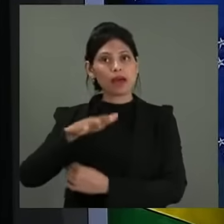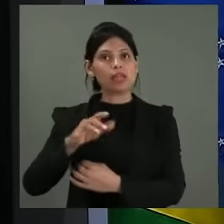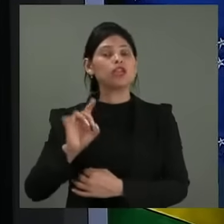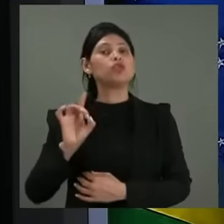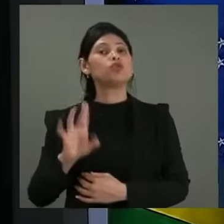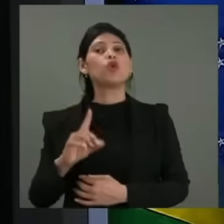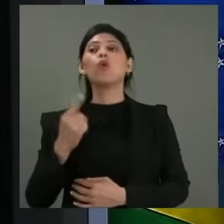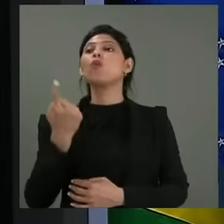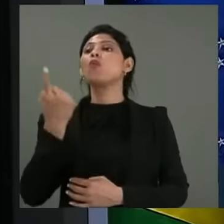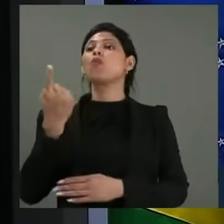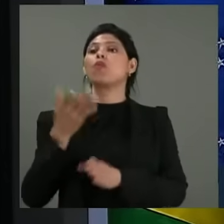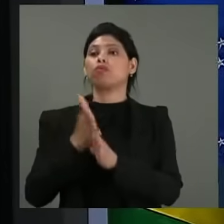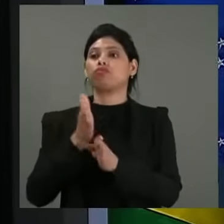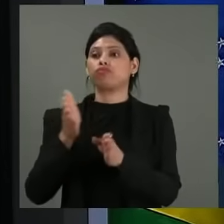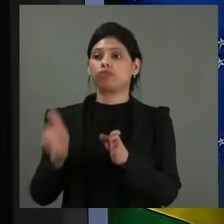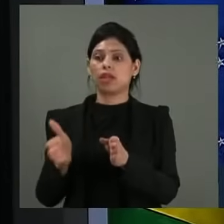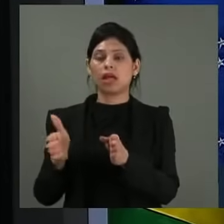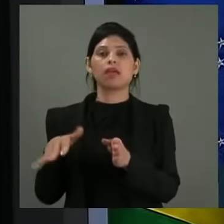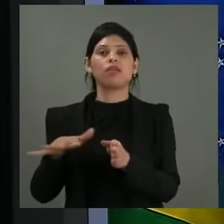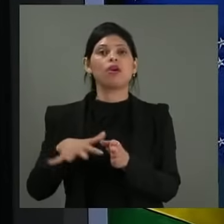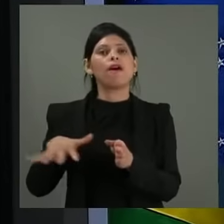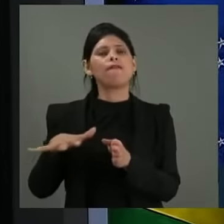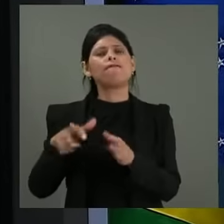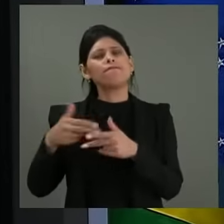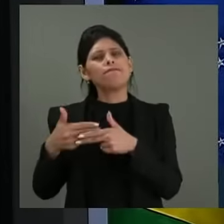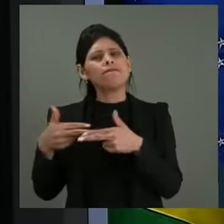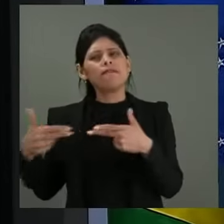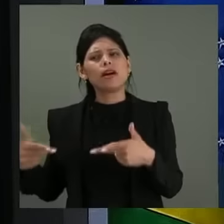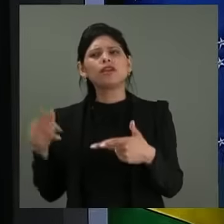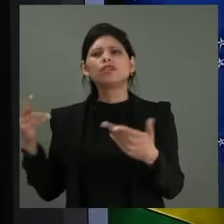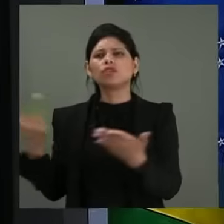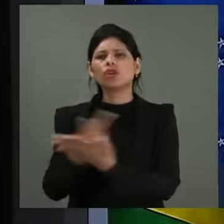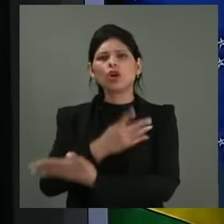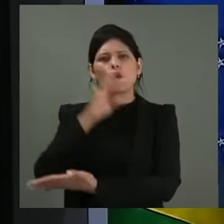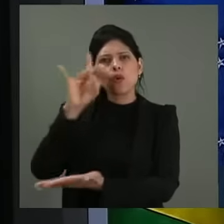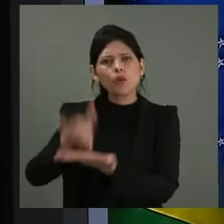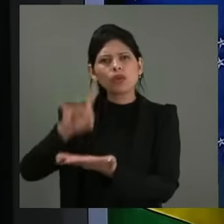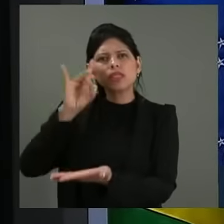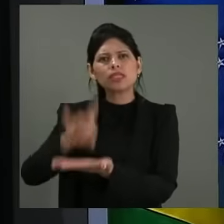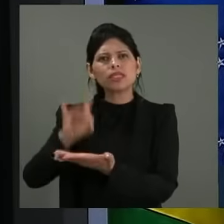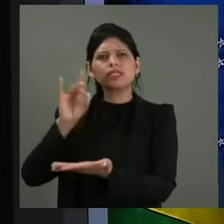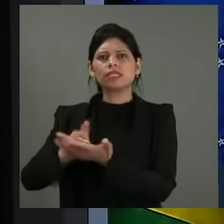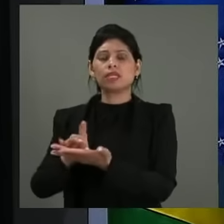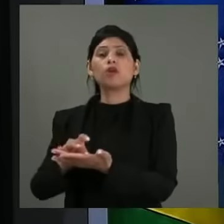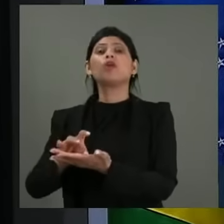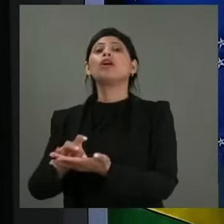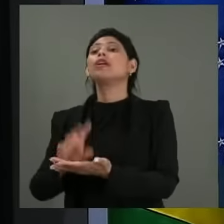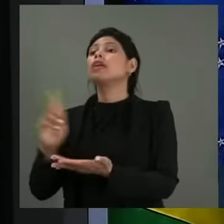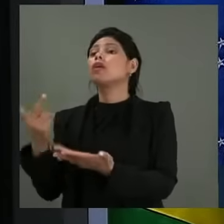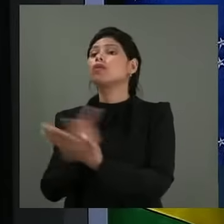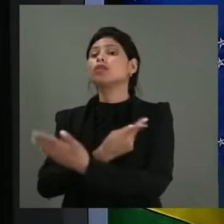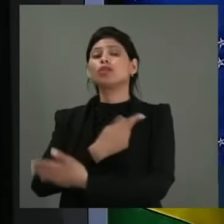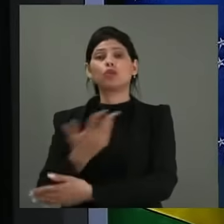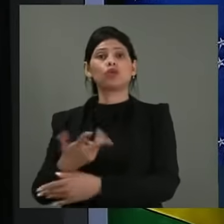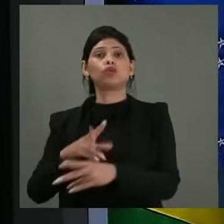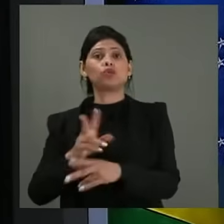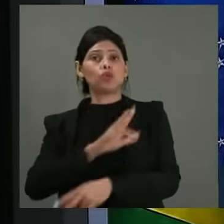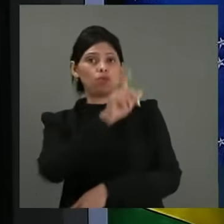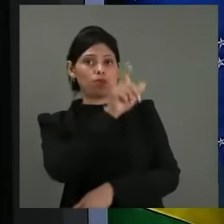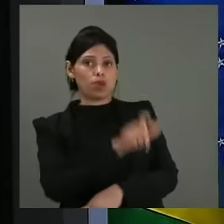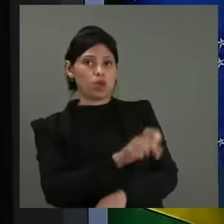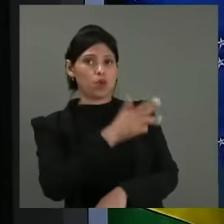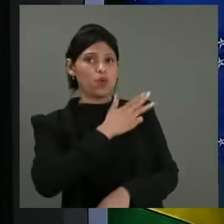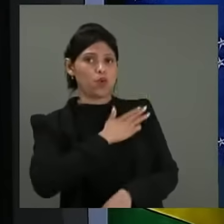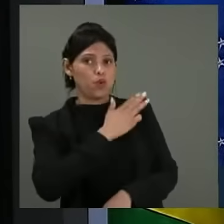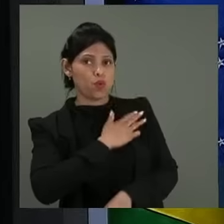apenas um lado ideológico. Várias verdades públicas e históricas sobre Lula foram proibidas de serem divulgadas